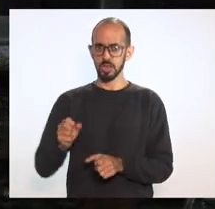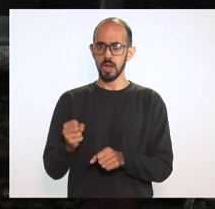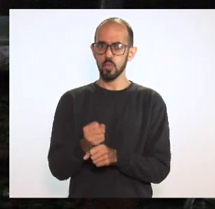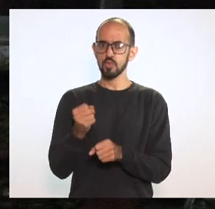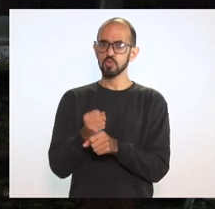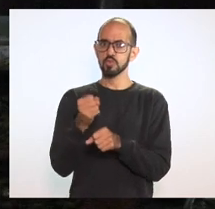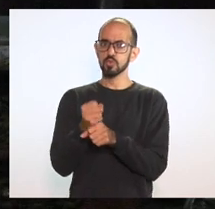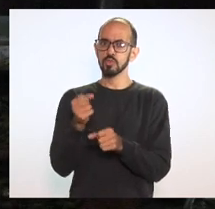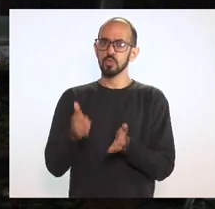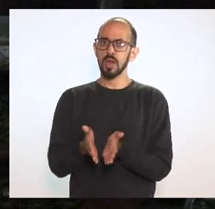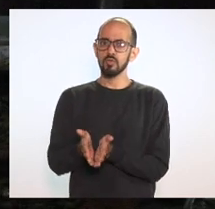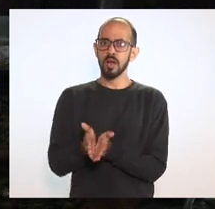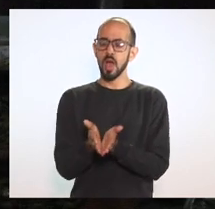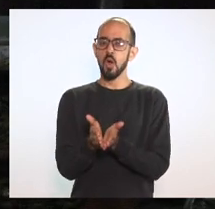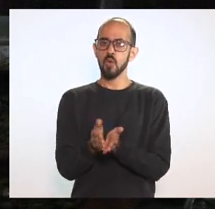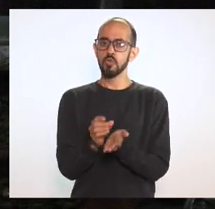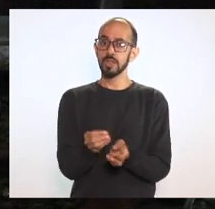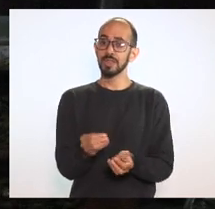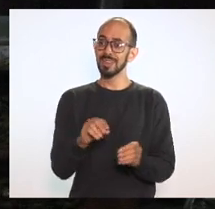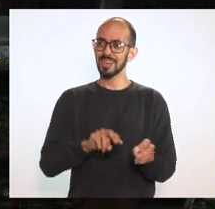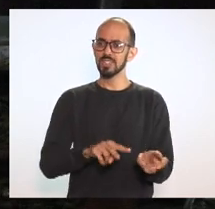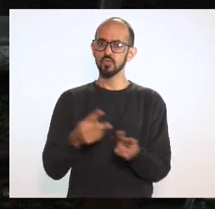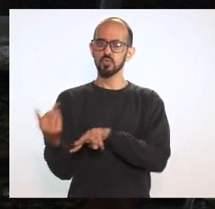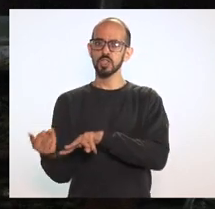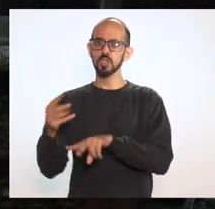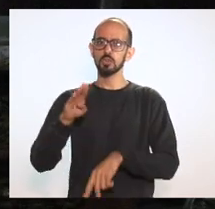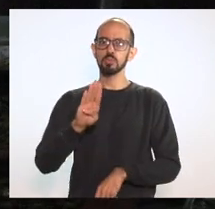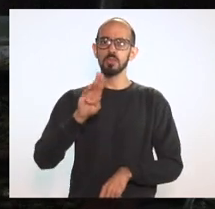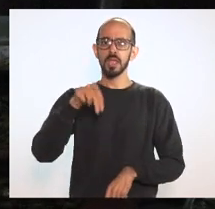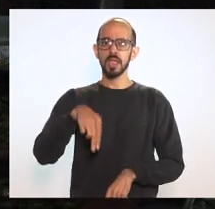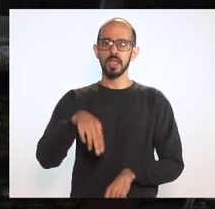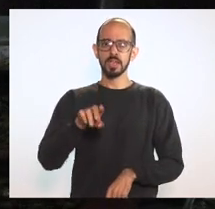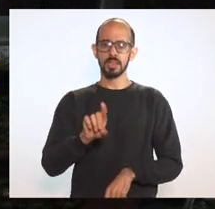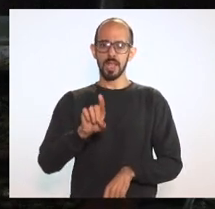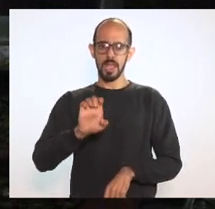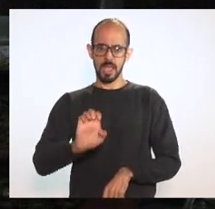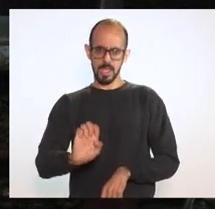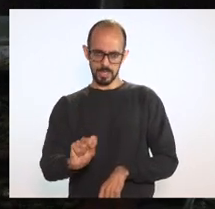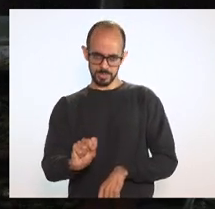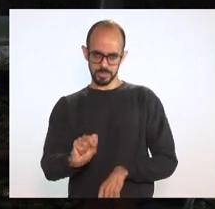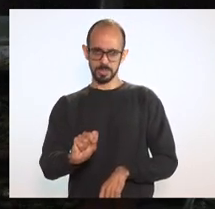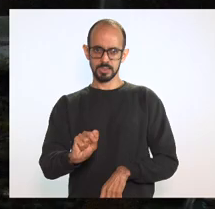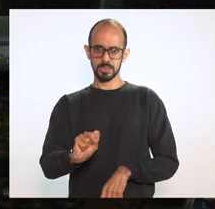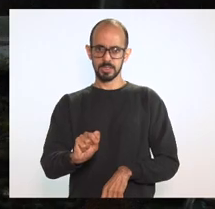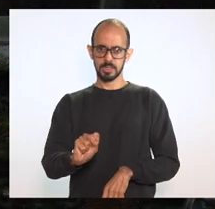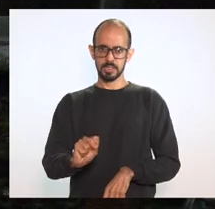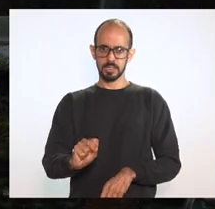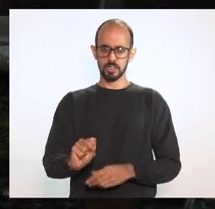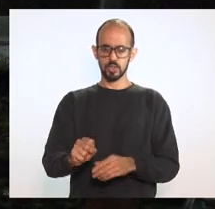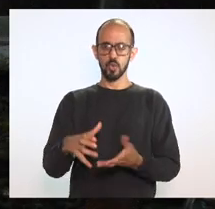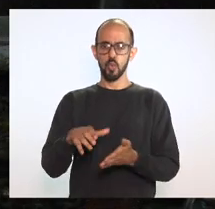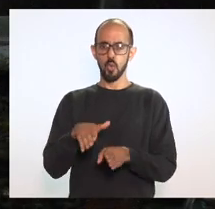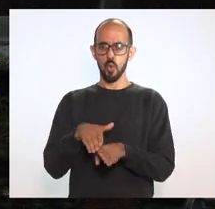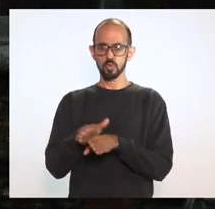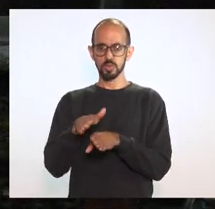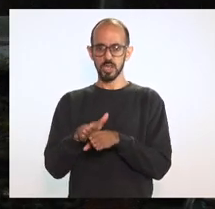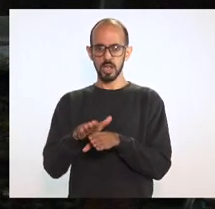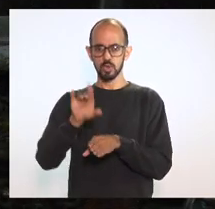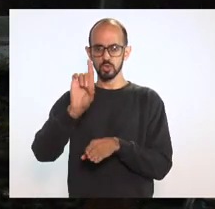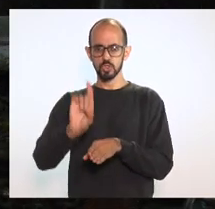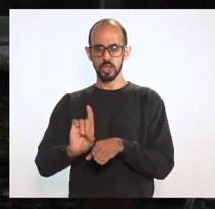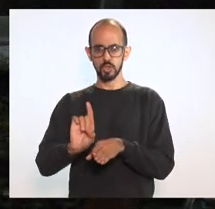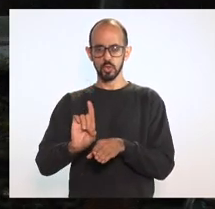o BNDES. As operações são enquadradas pelo Conselho Diretor do Fundo de Marinha Mercante e